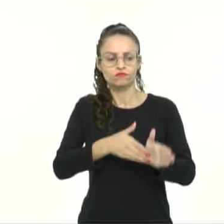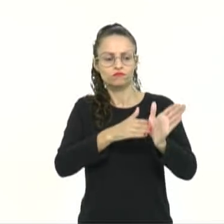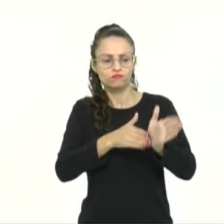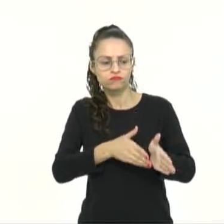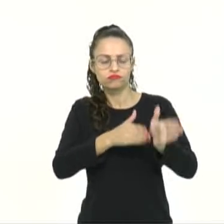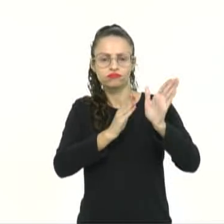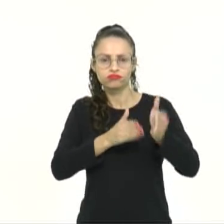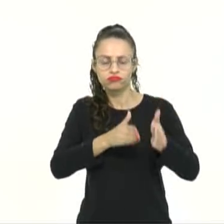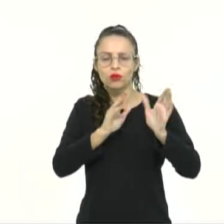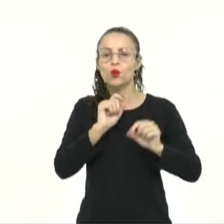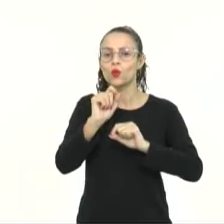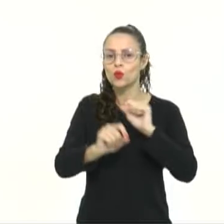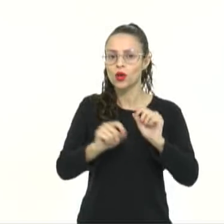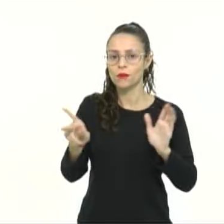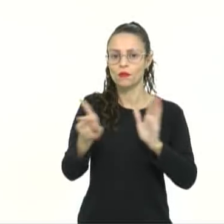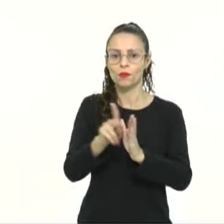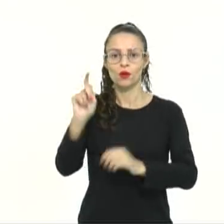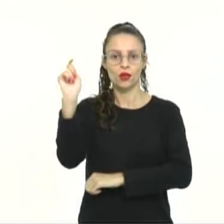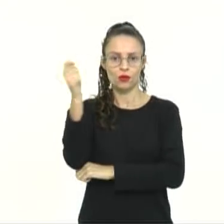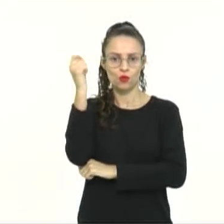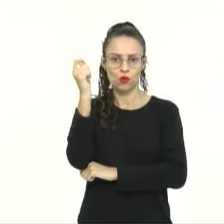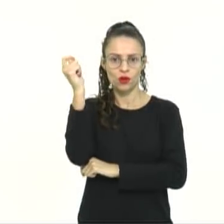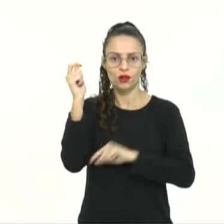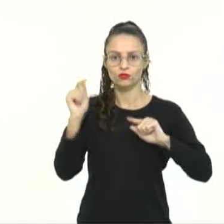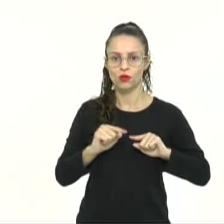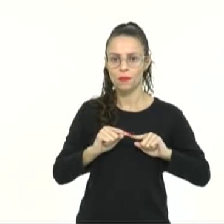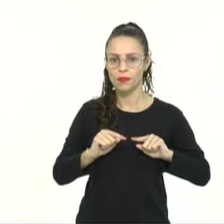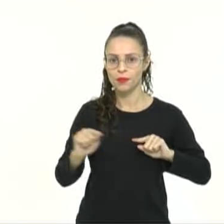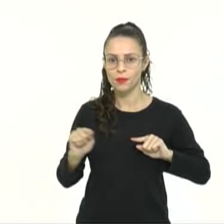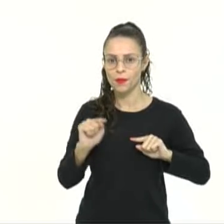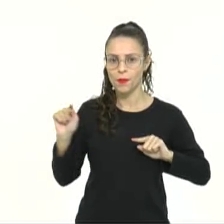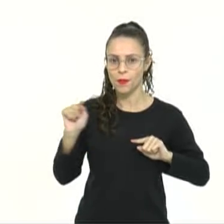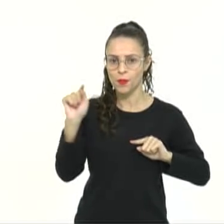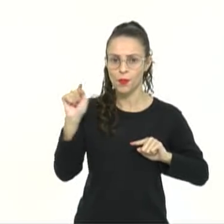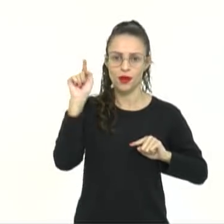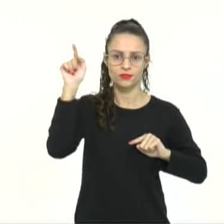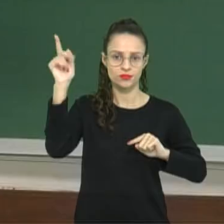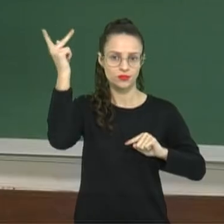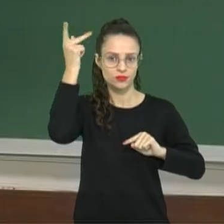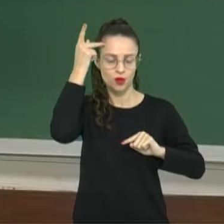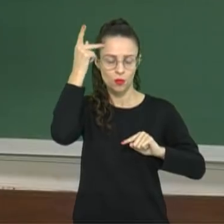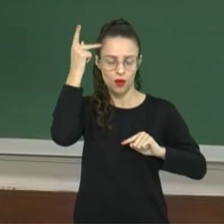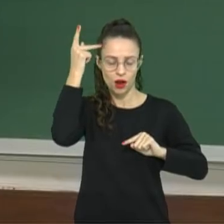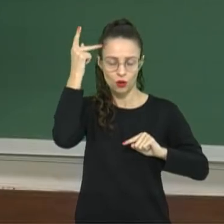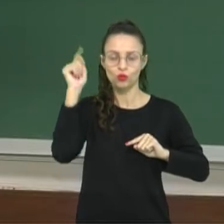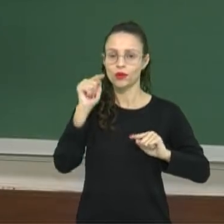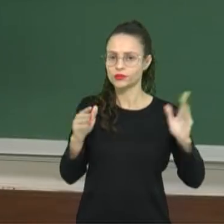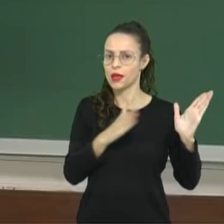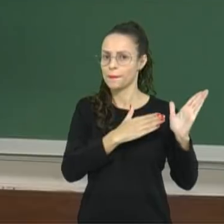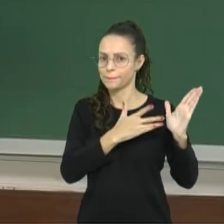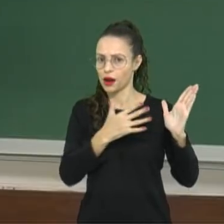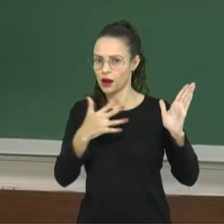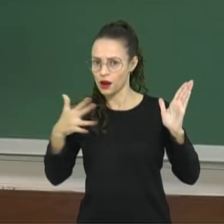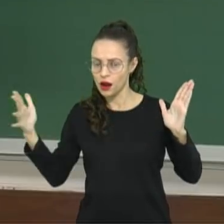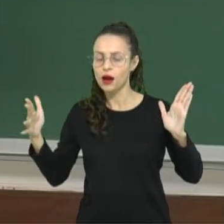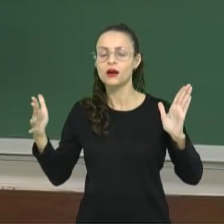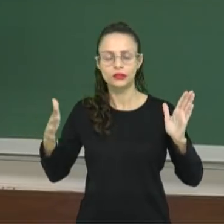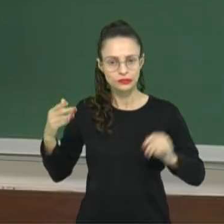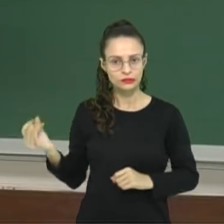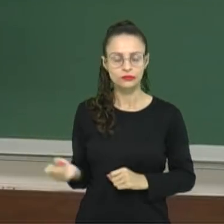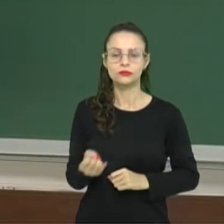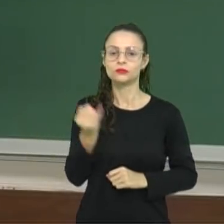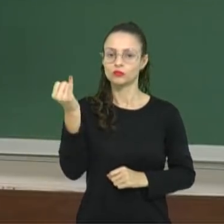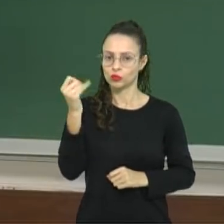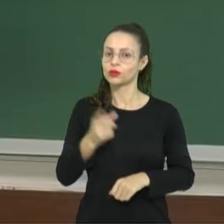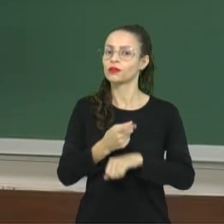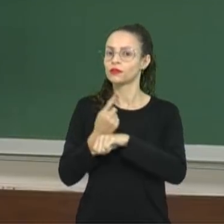gados e muares do Rio Grande do Sul até São Paulo. Foi um período longo esse ciclo, teve uma